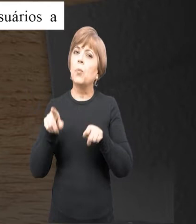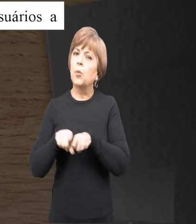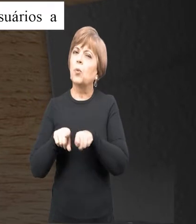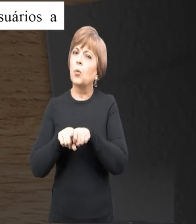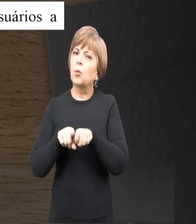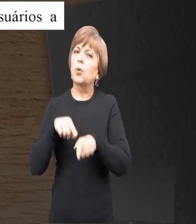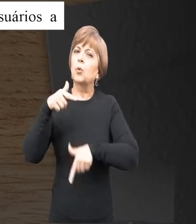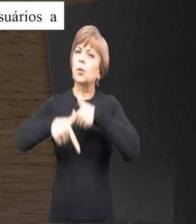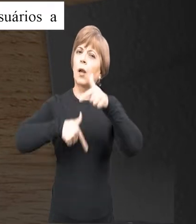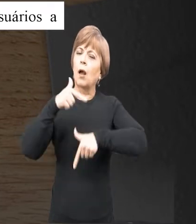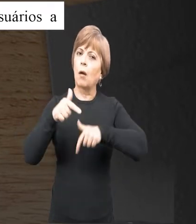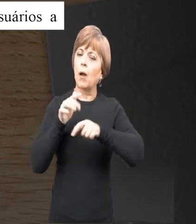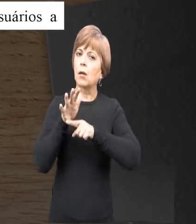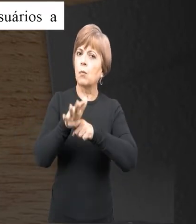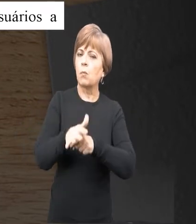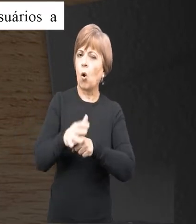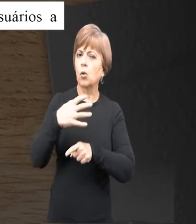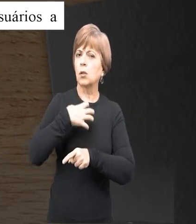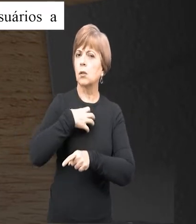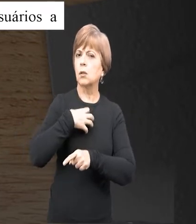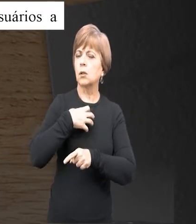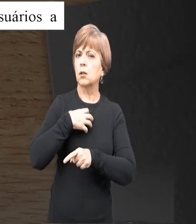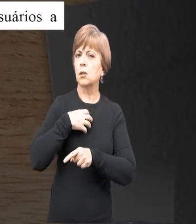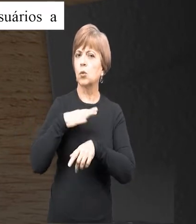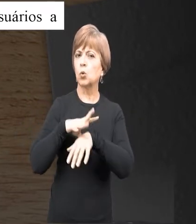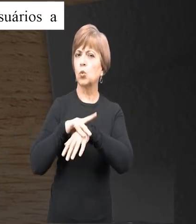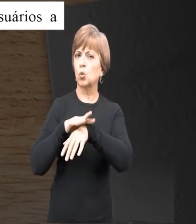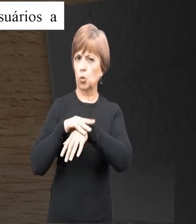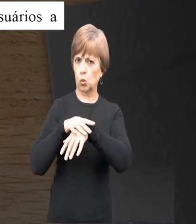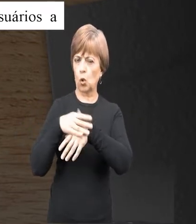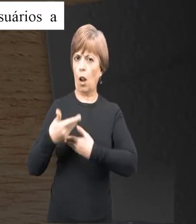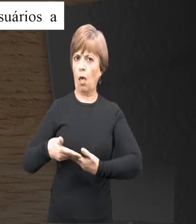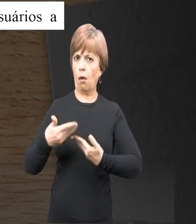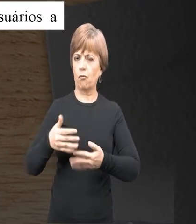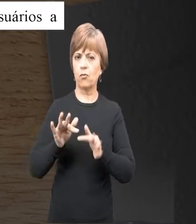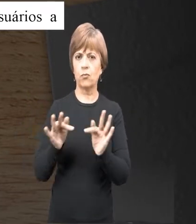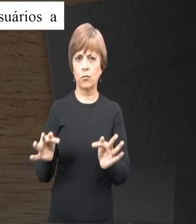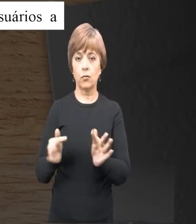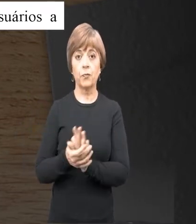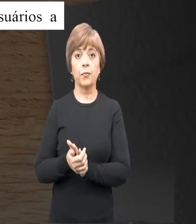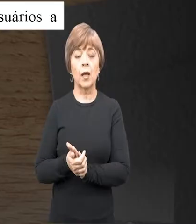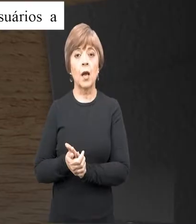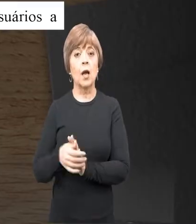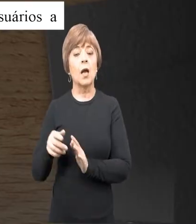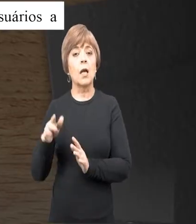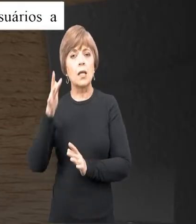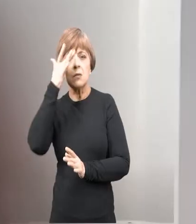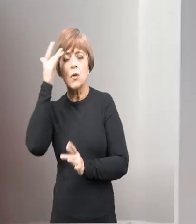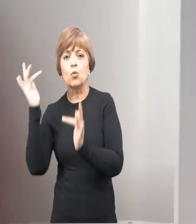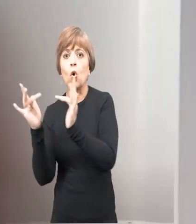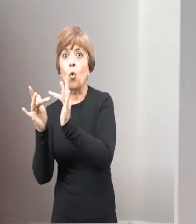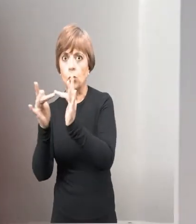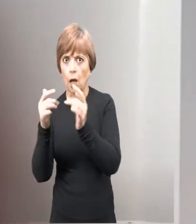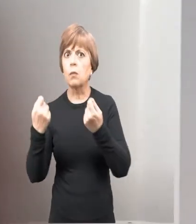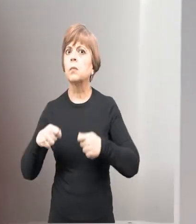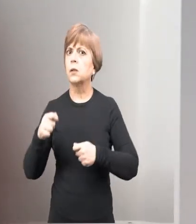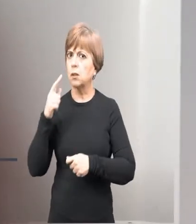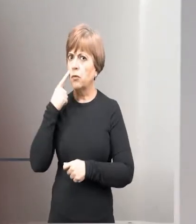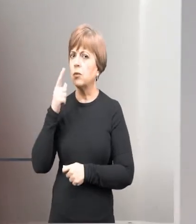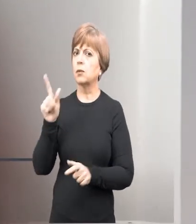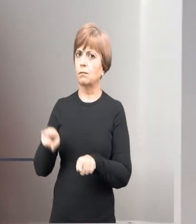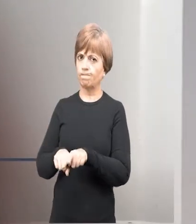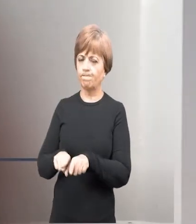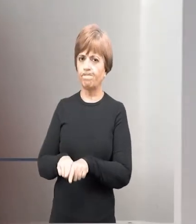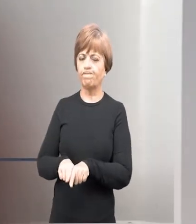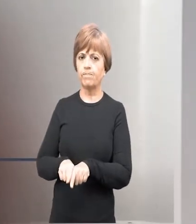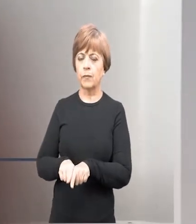apresentem sintomas leves, inclusive as pessoas que tiveram contato com essas pessoas. O papel do Ministério Público tem